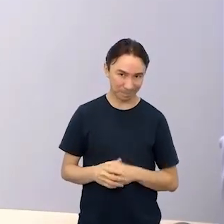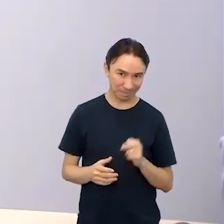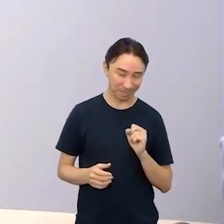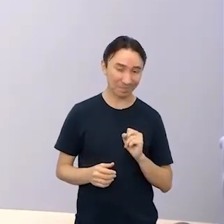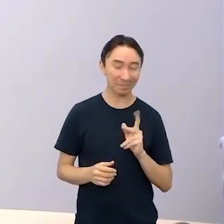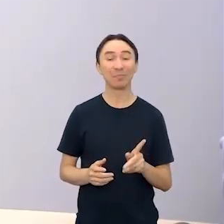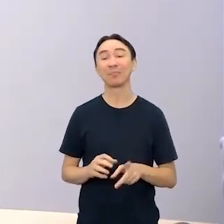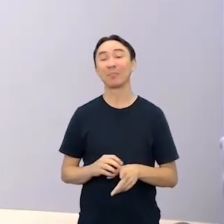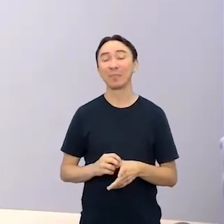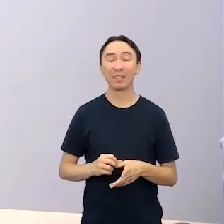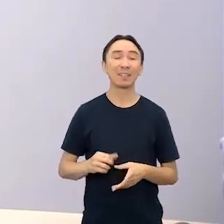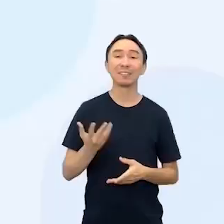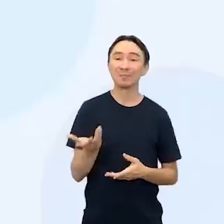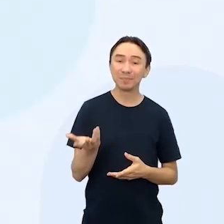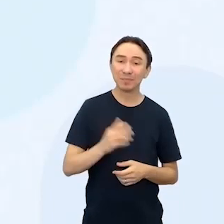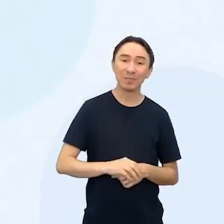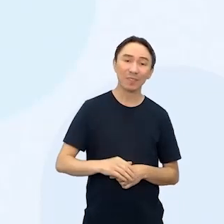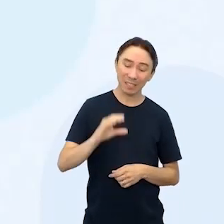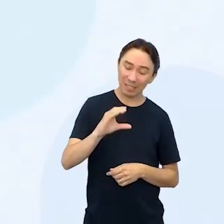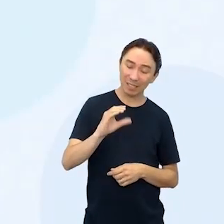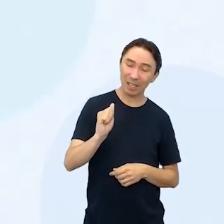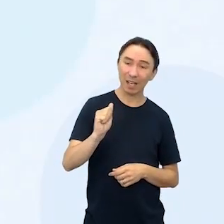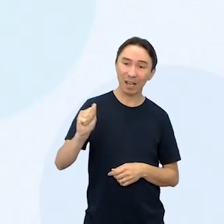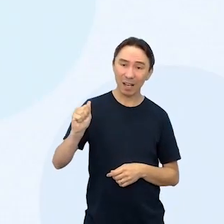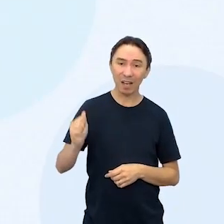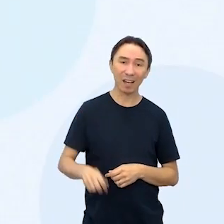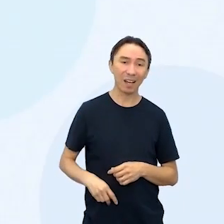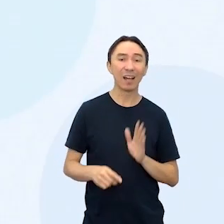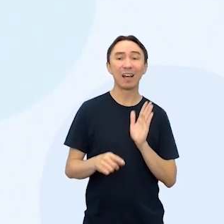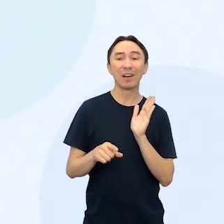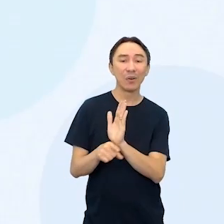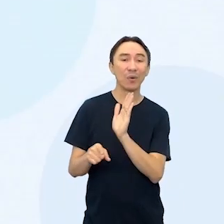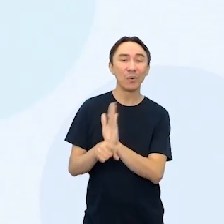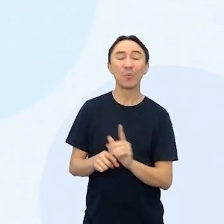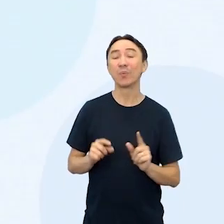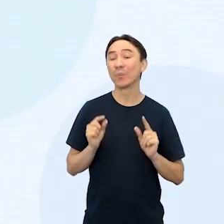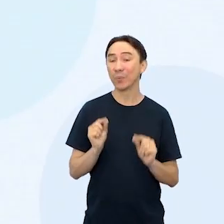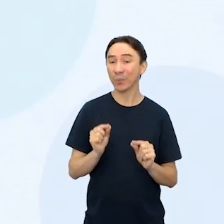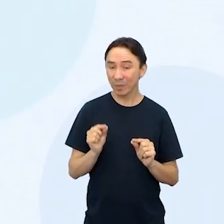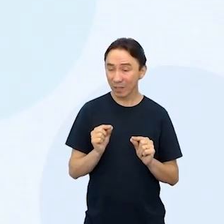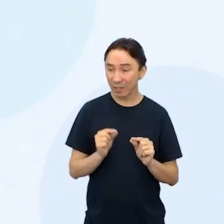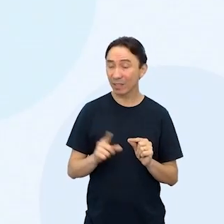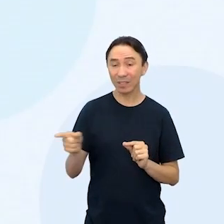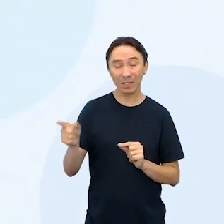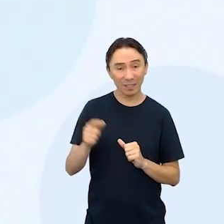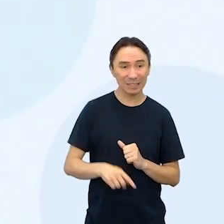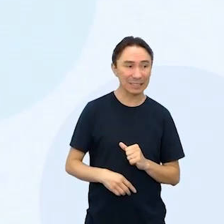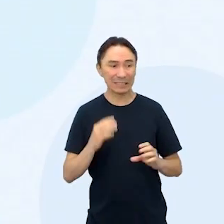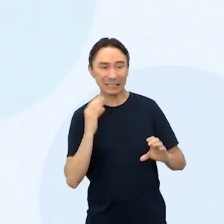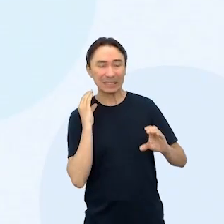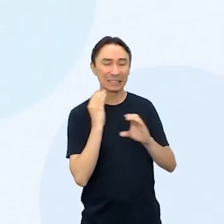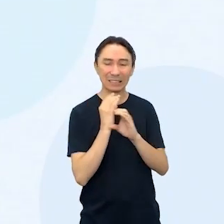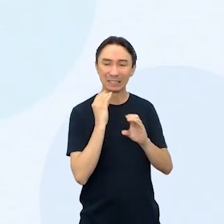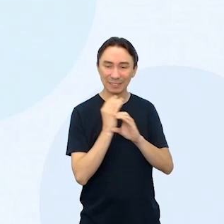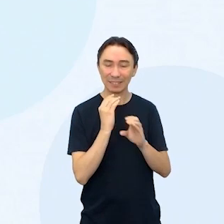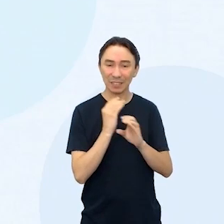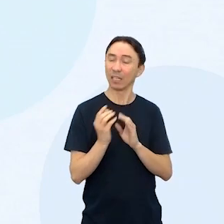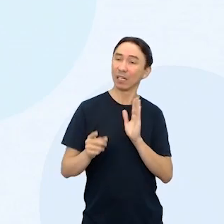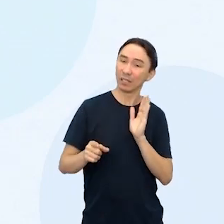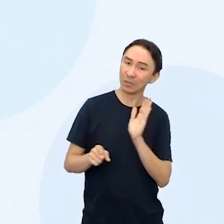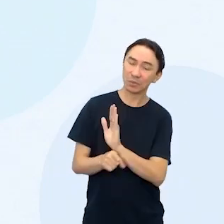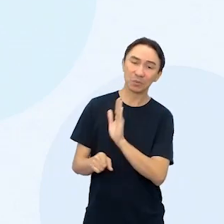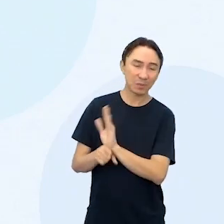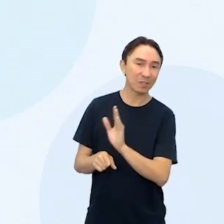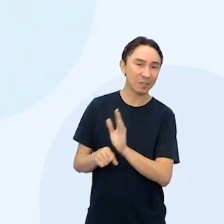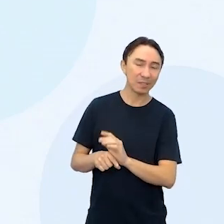a comunicação alternativa ela proporciona, né? Ela amplia ou compensa as dificuldades de comunicação e linguagem.